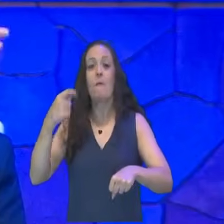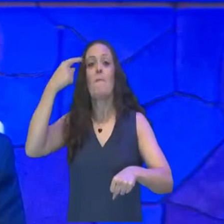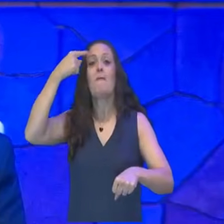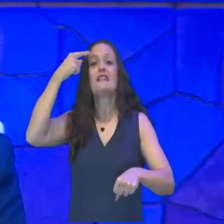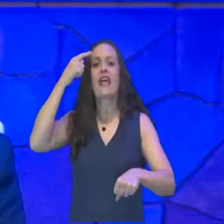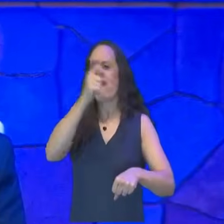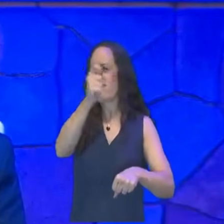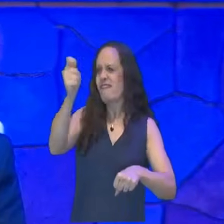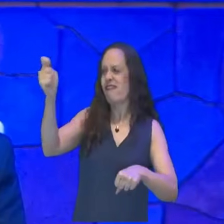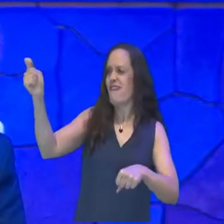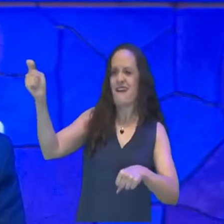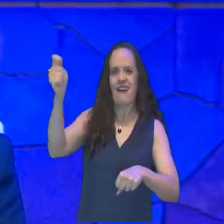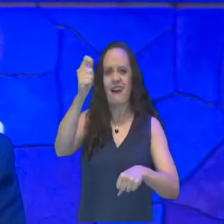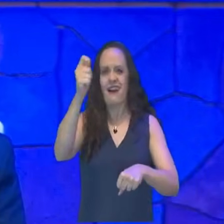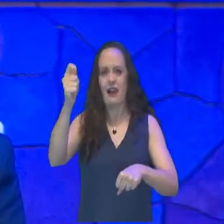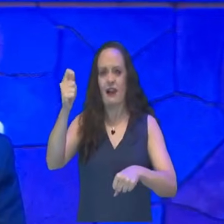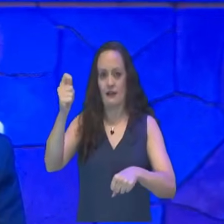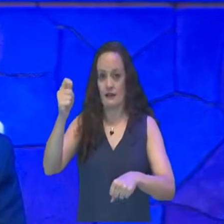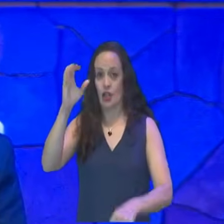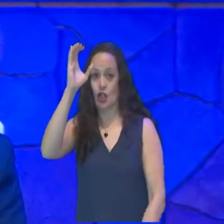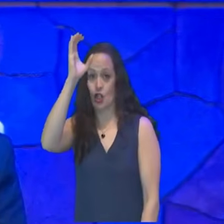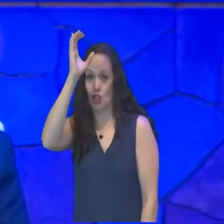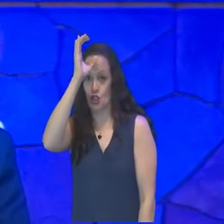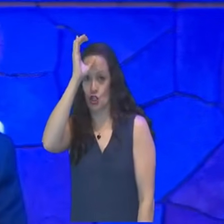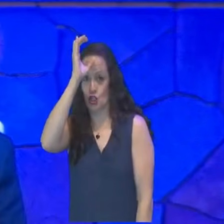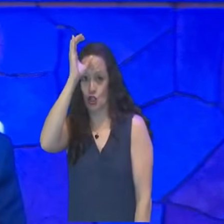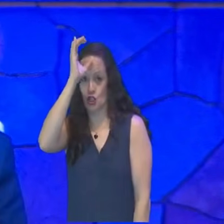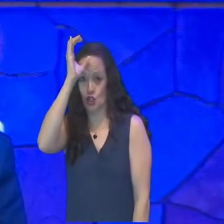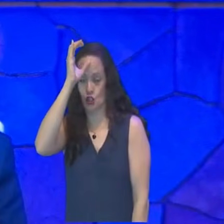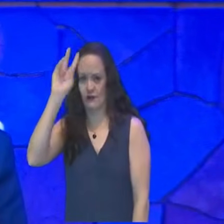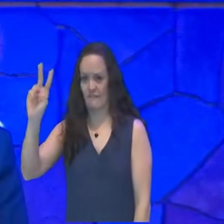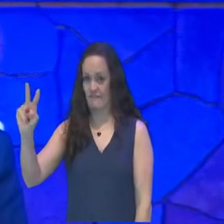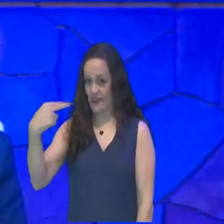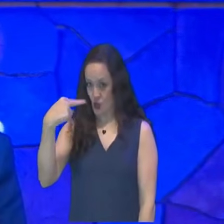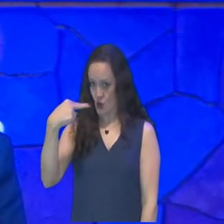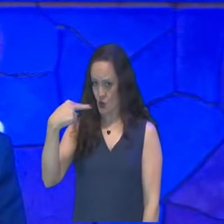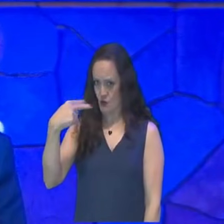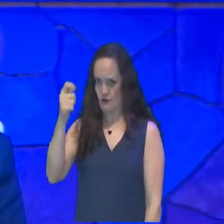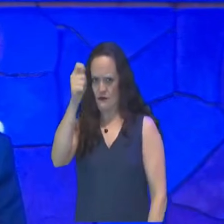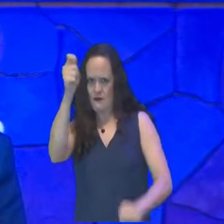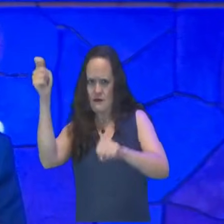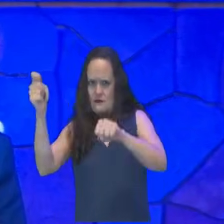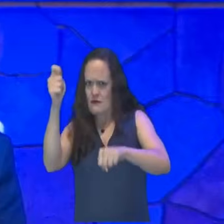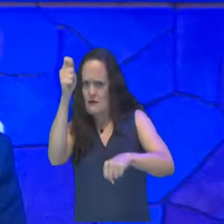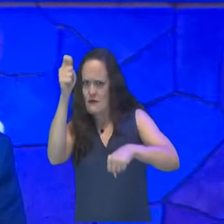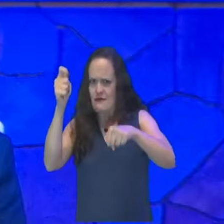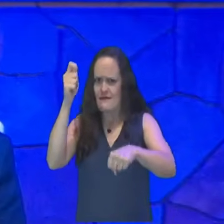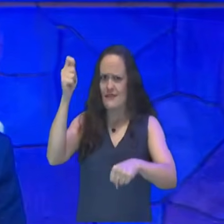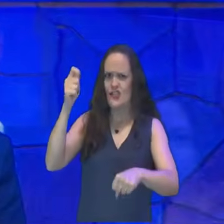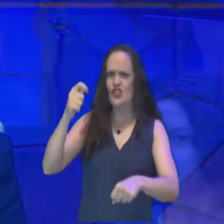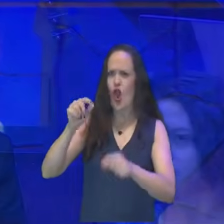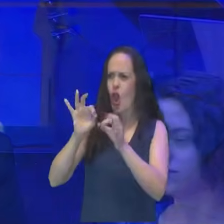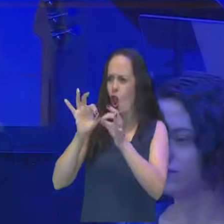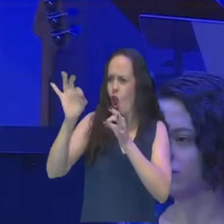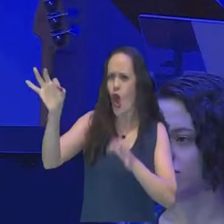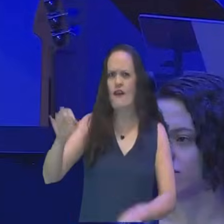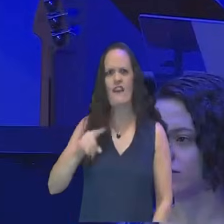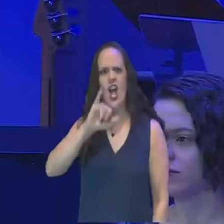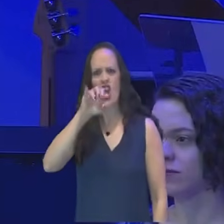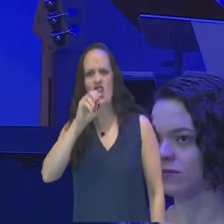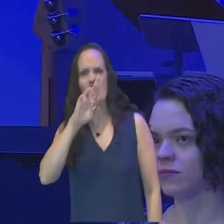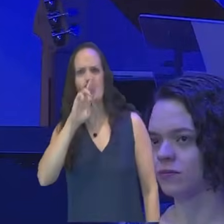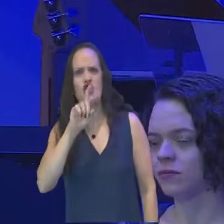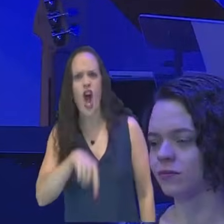vários momentos. Até que um tio meu, ele viu eu fazendo isso. Ele de longe, ele falou,